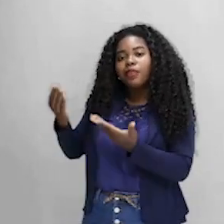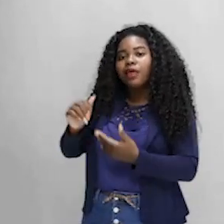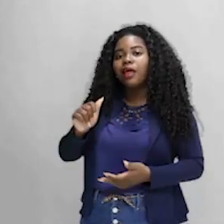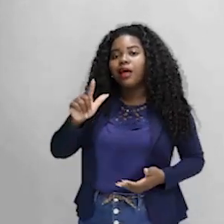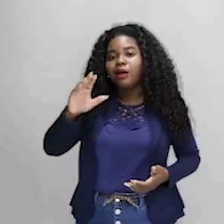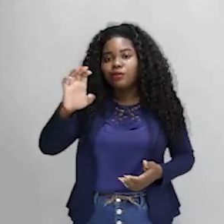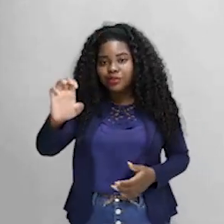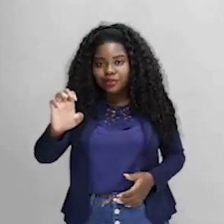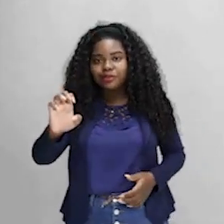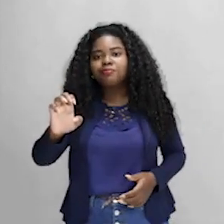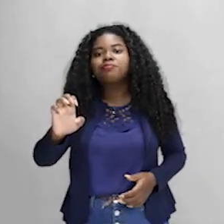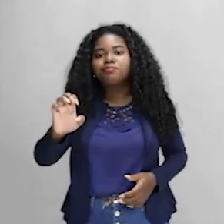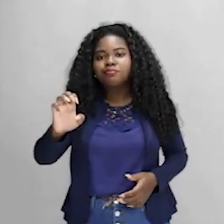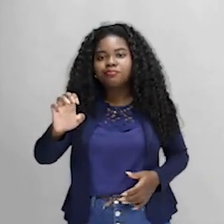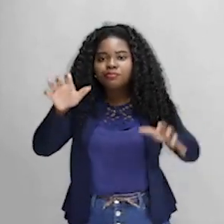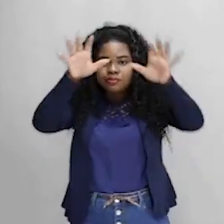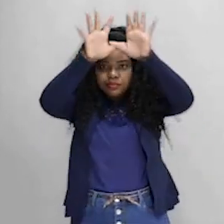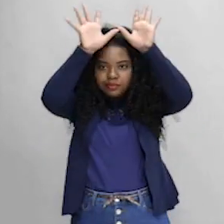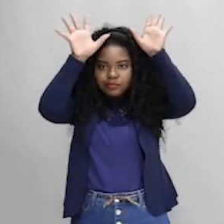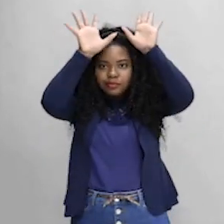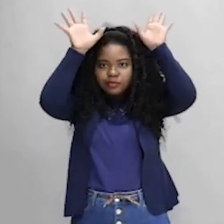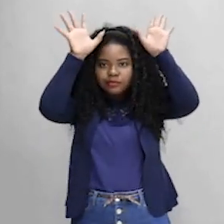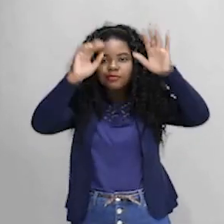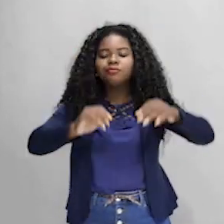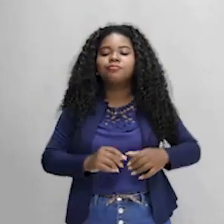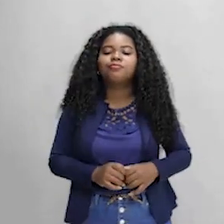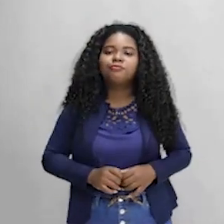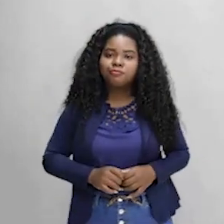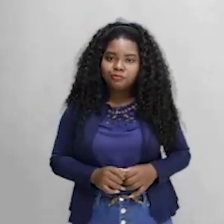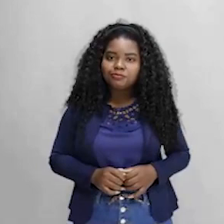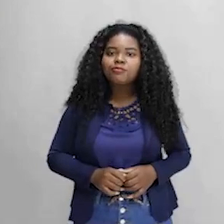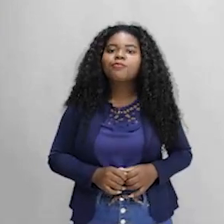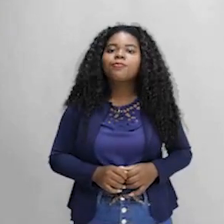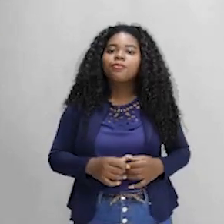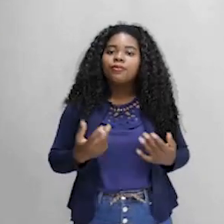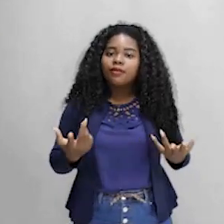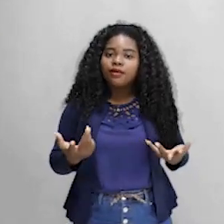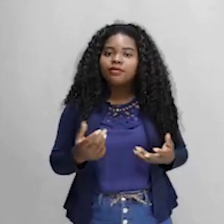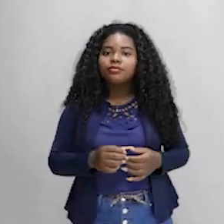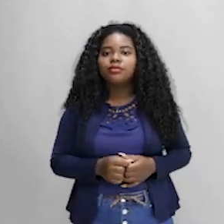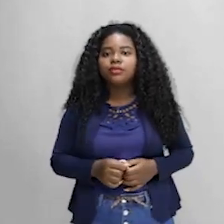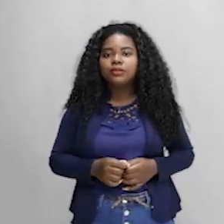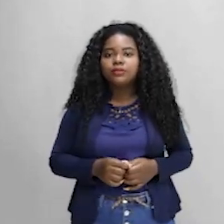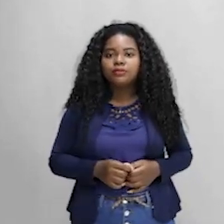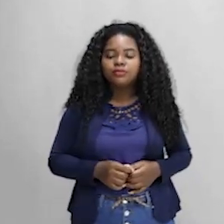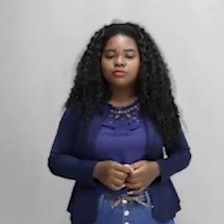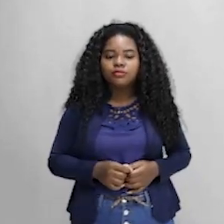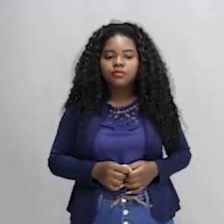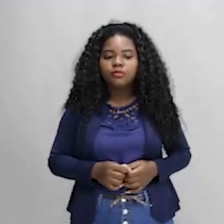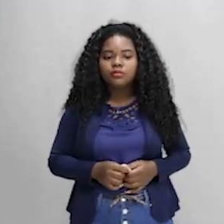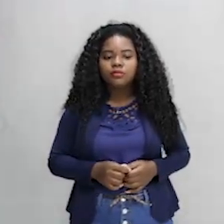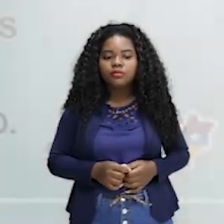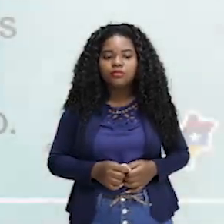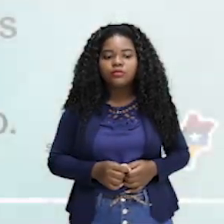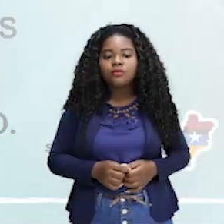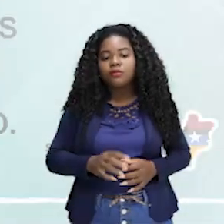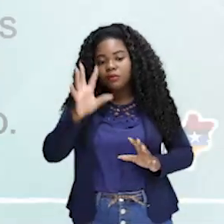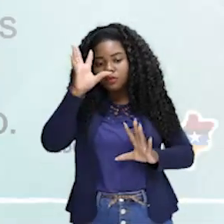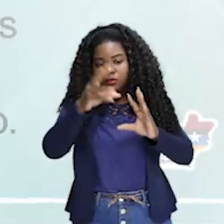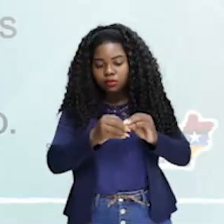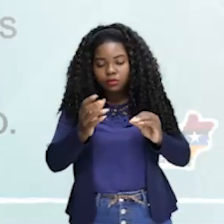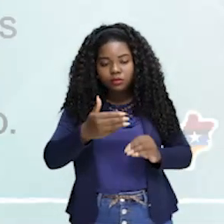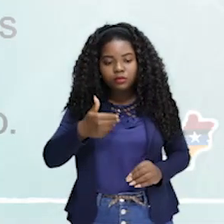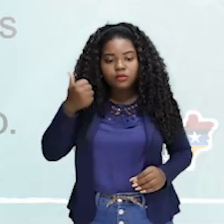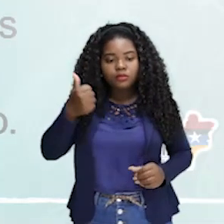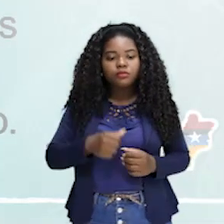alce, tá certo? Esse aqui é um ambiente típico de altas latitudes, galera. Tá certo? Vamos sintetizar esse raciocínio aí, tá?